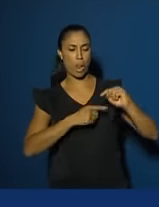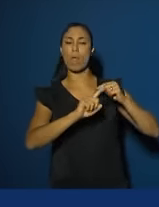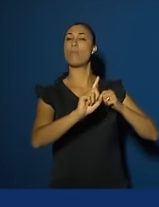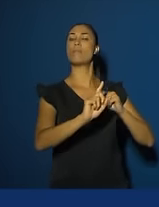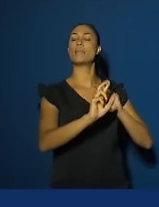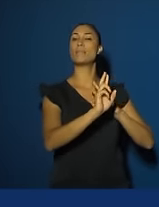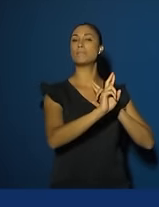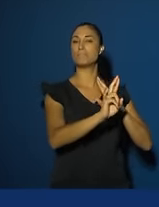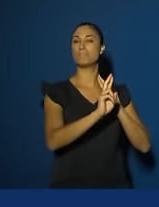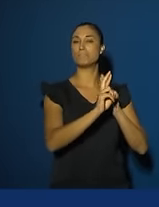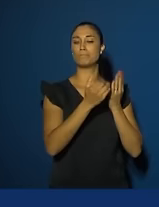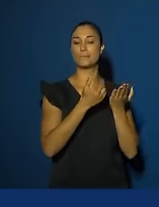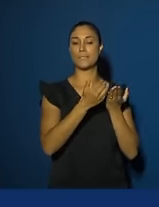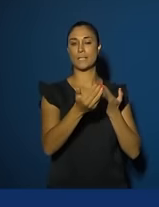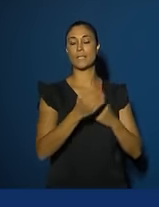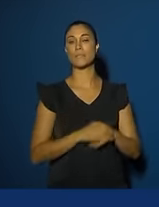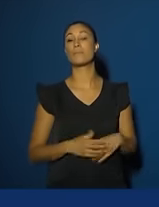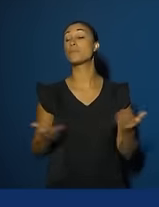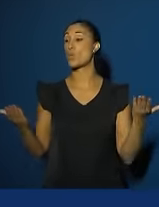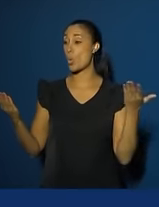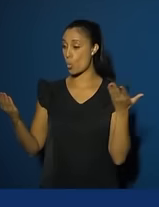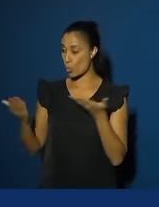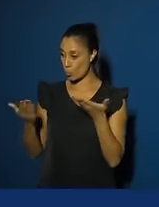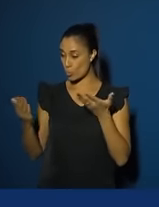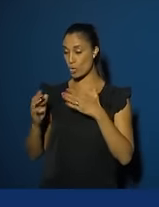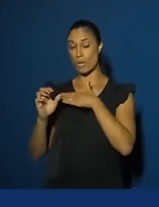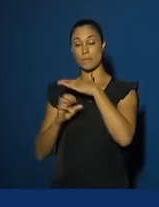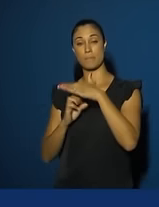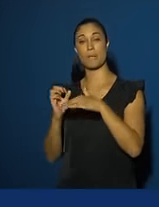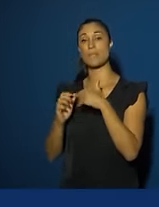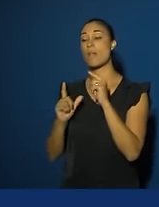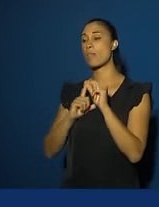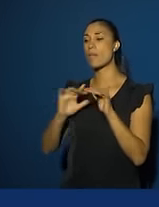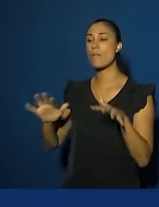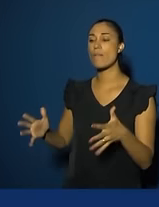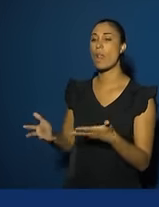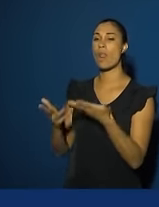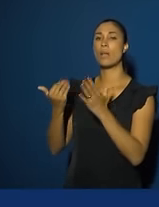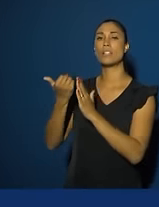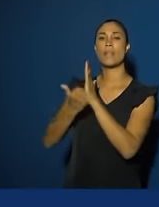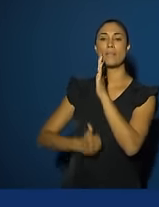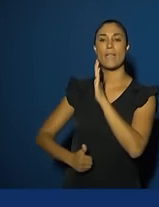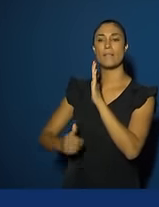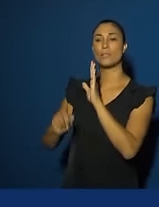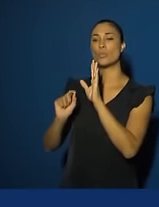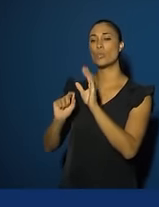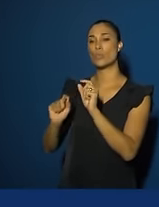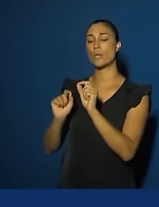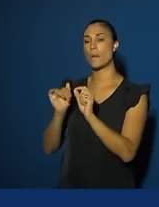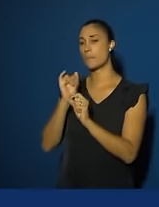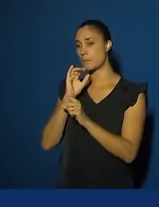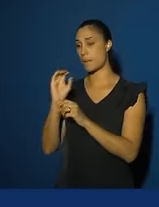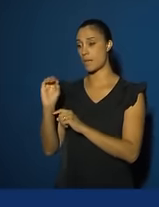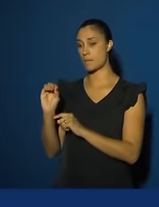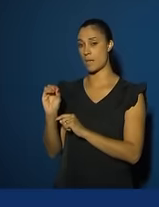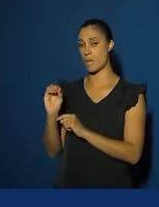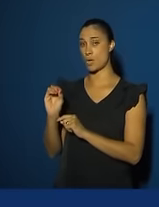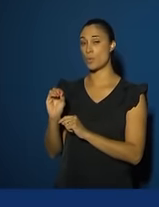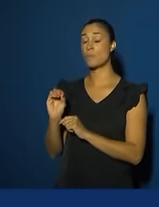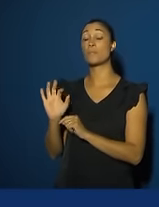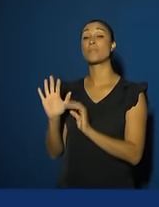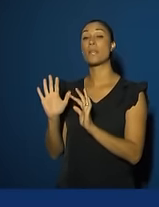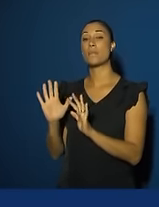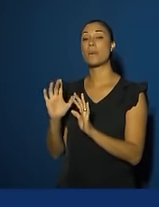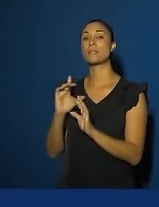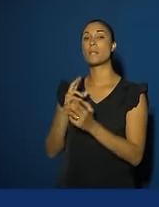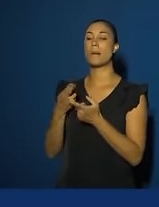expectativas iniciais hoje o mercado estima a meta de Déficit primário do governo Central para esse ano é zero com